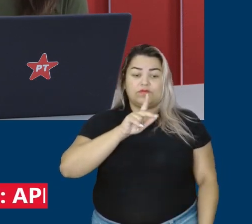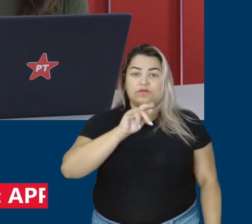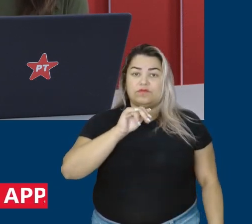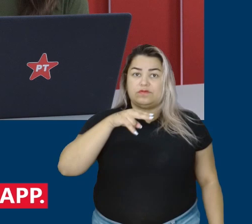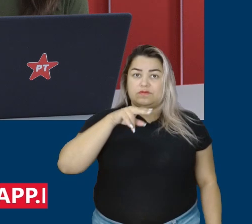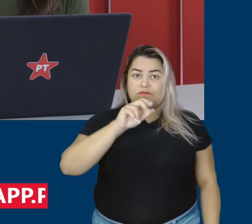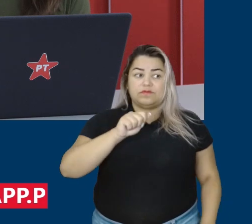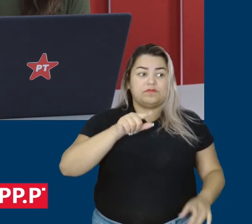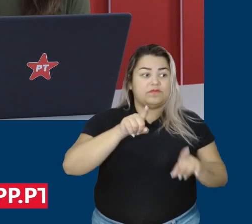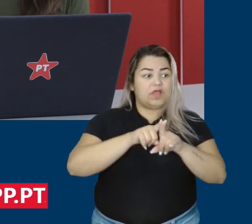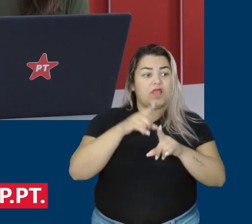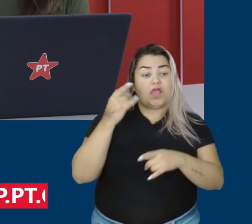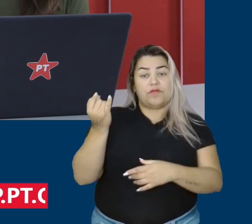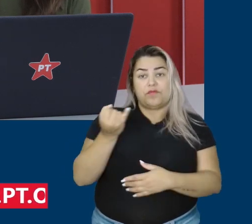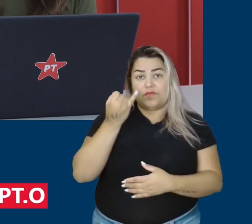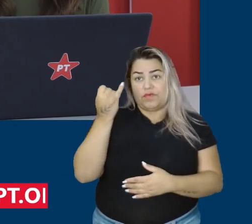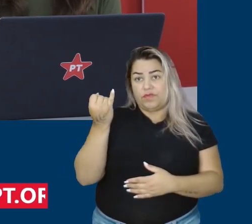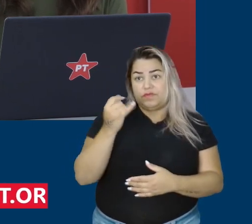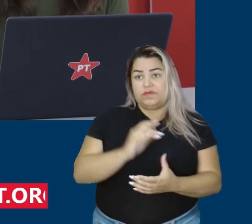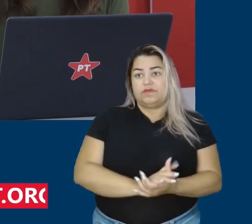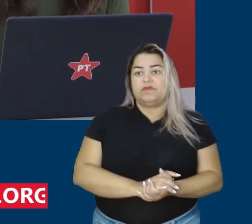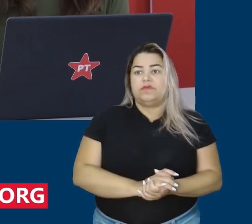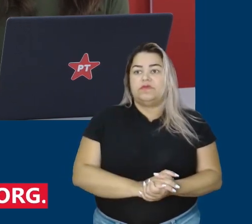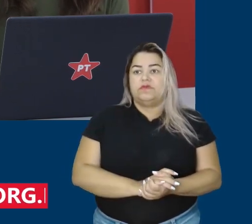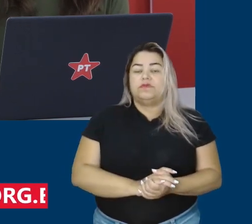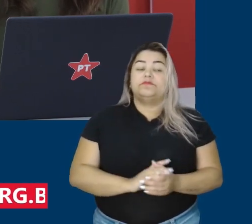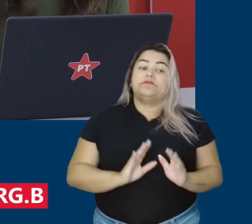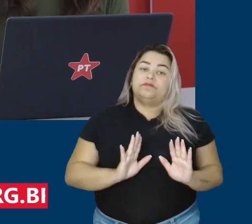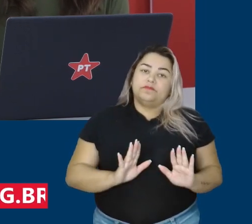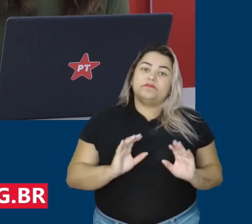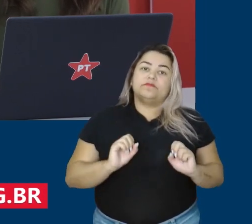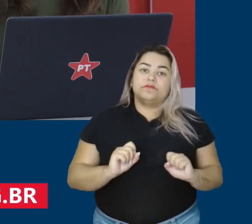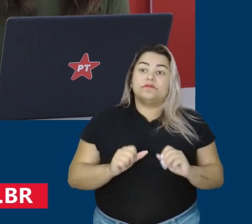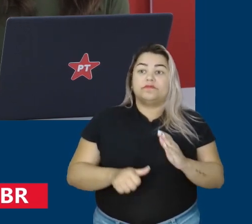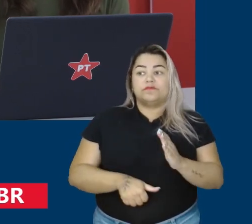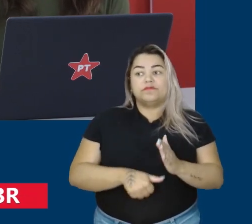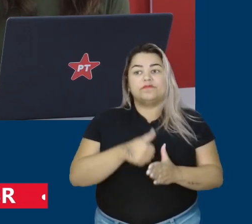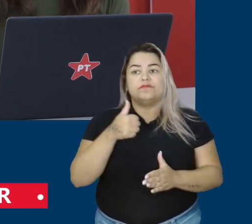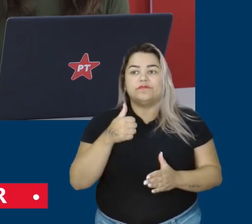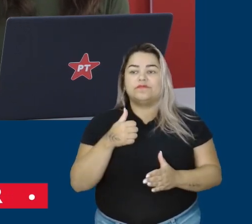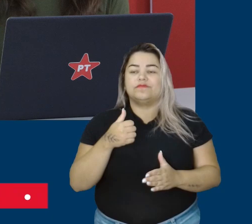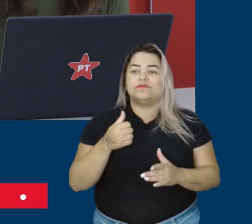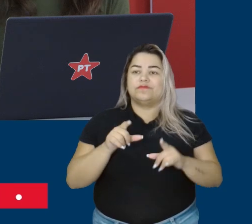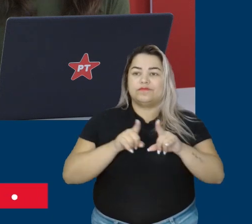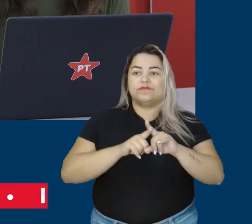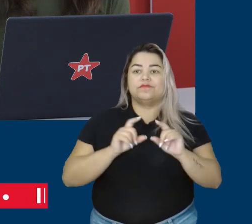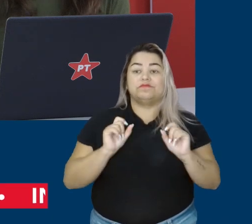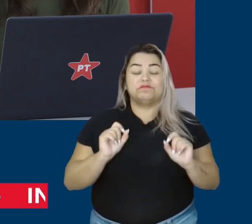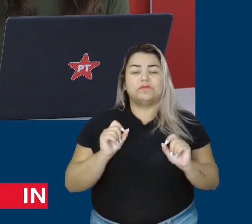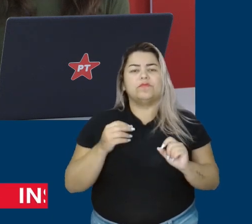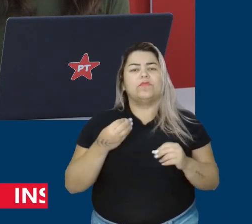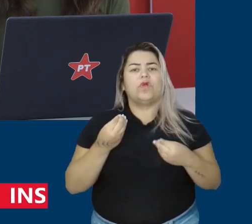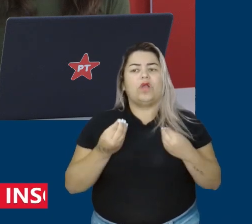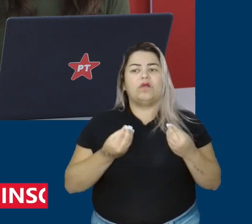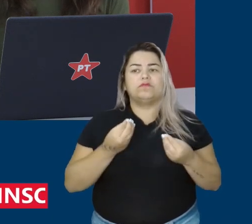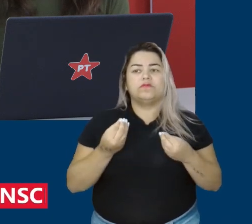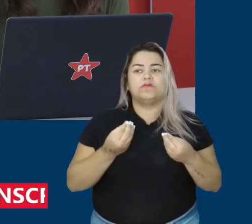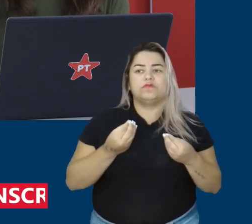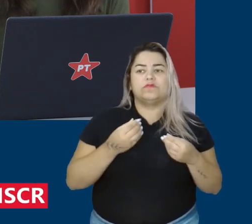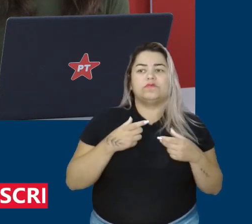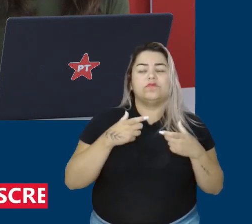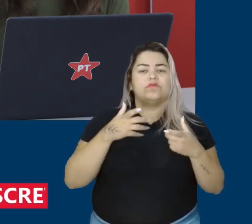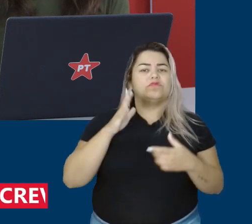dessas iniciativas. Bom, primeiro que é inédito, né, Amanda? Onde a gente